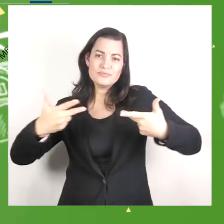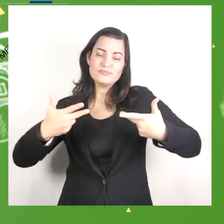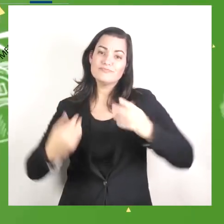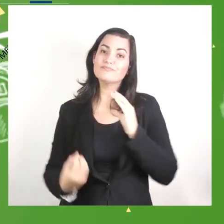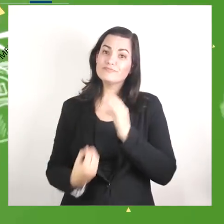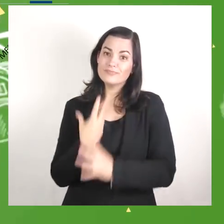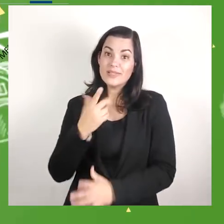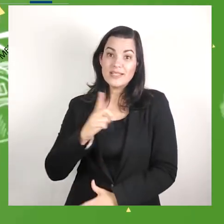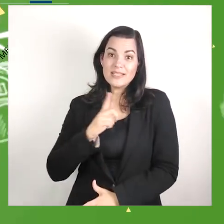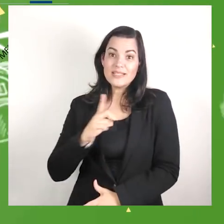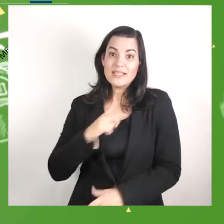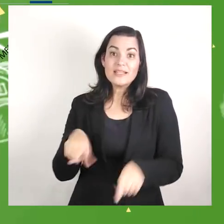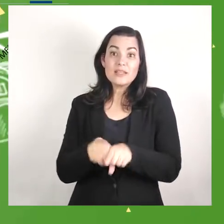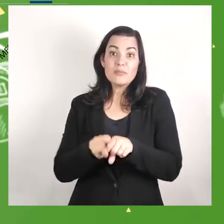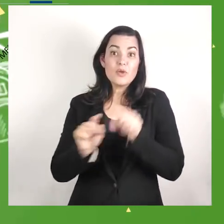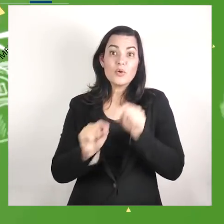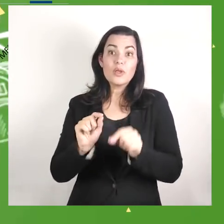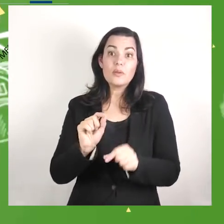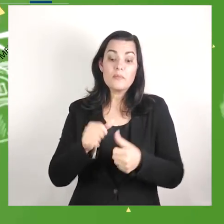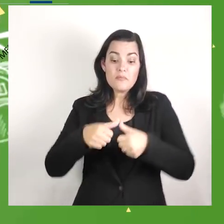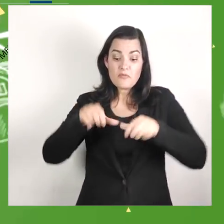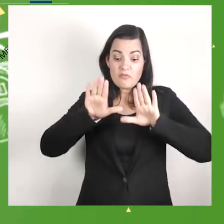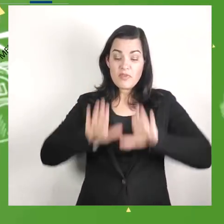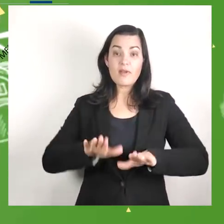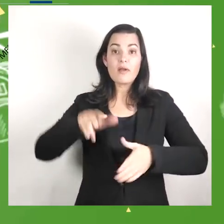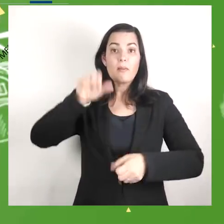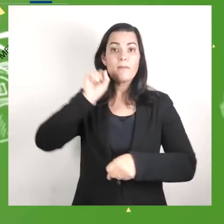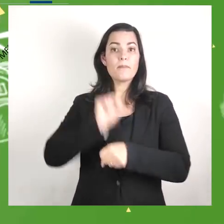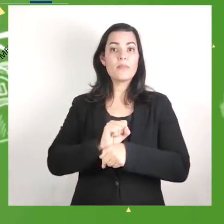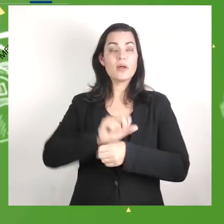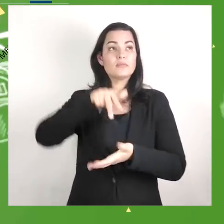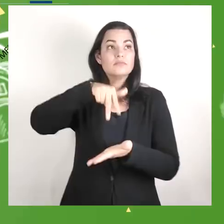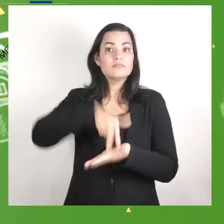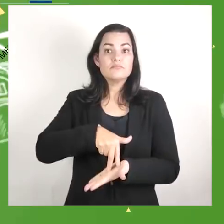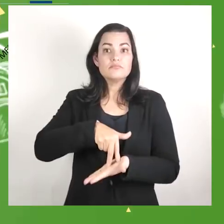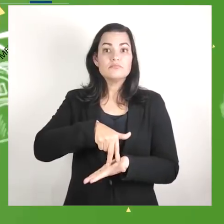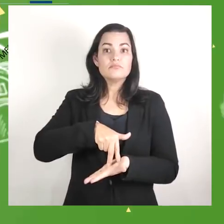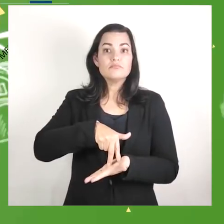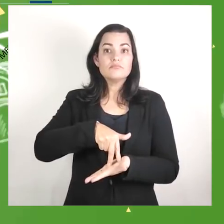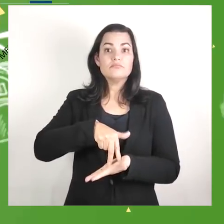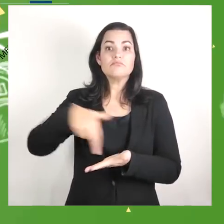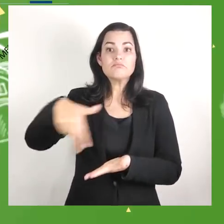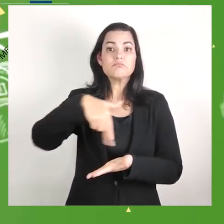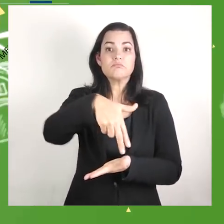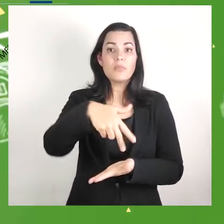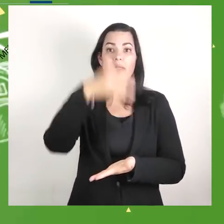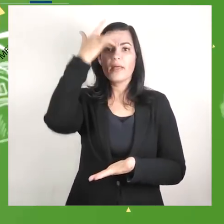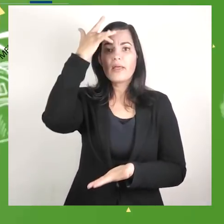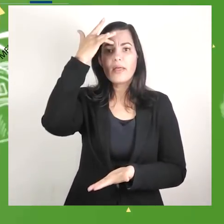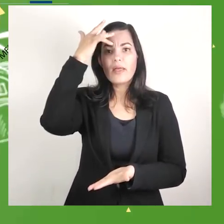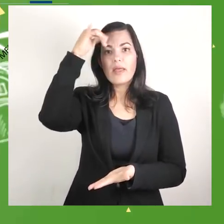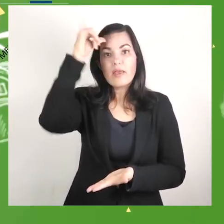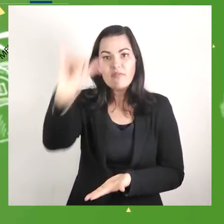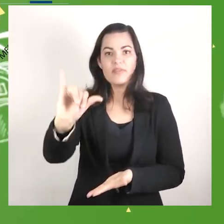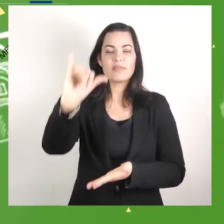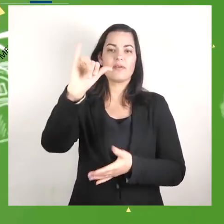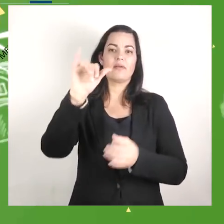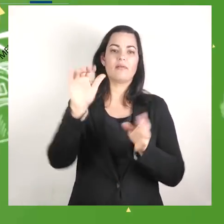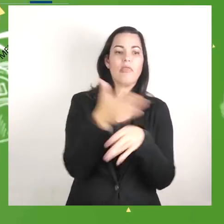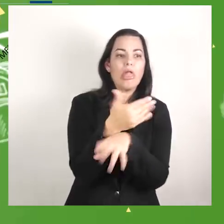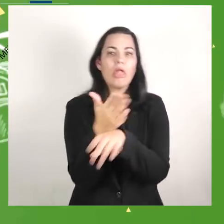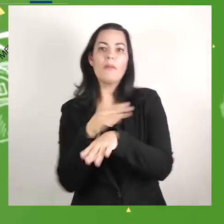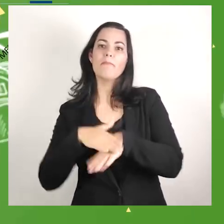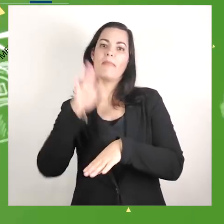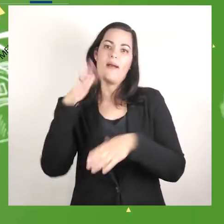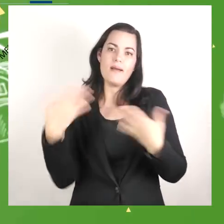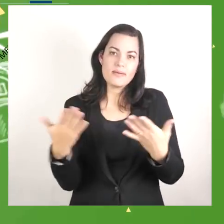apareceram, entre elas, ficar parado no mesmo lugar, para não se perder ainda mais. Só que além